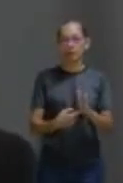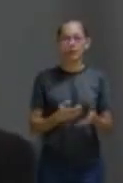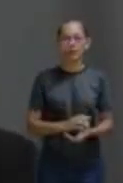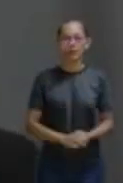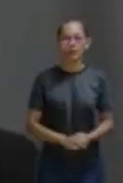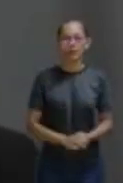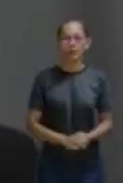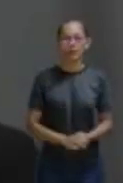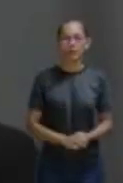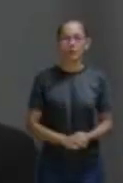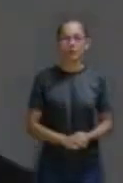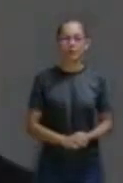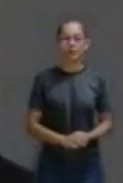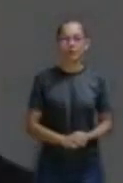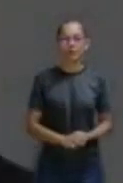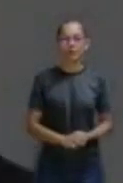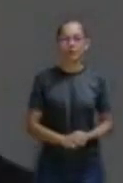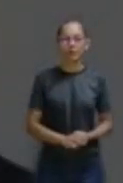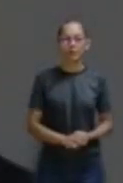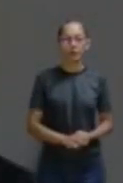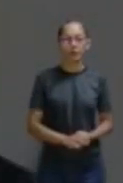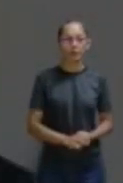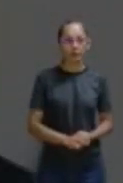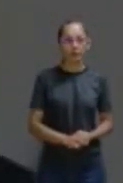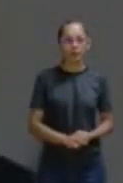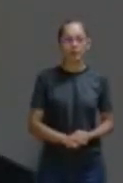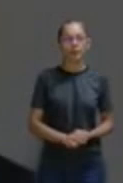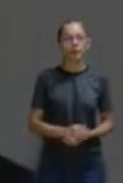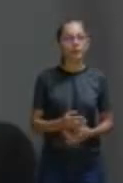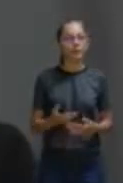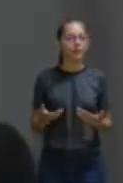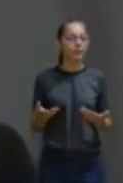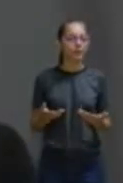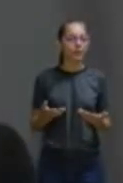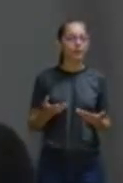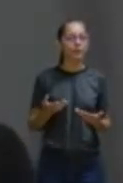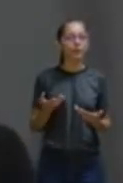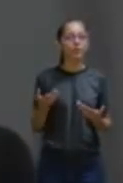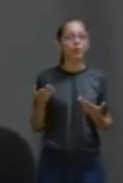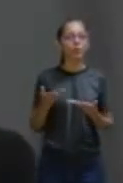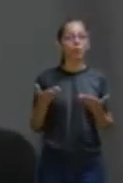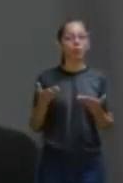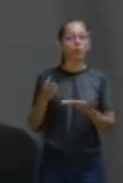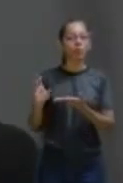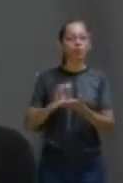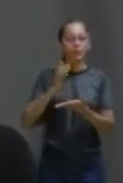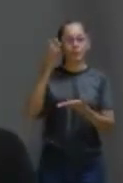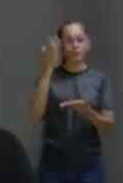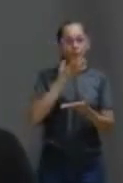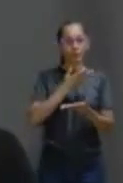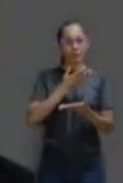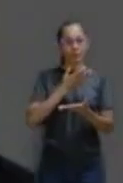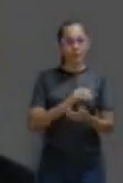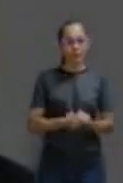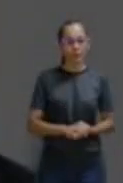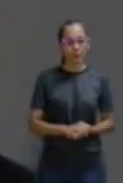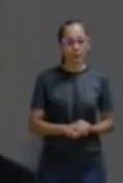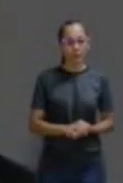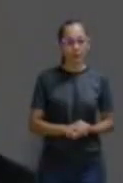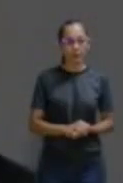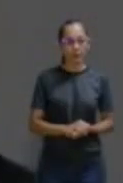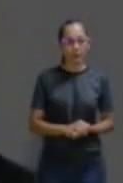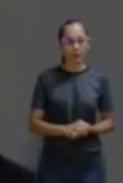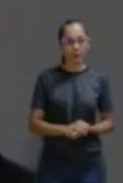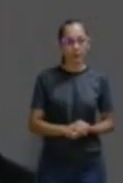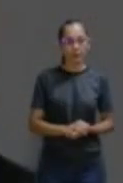Tribunal Eleitoral. Encaminhados ao NACEP, Núcleo de Análise de Contas Eleitorais e Partidárias, foi emitido parecer